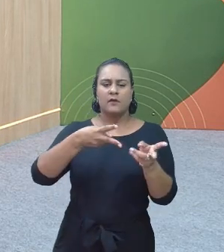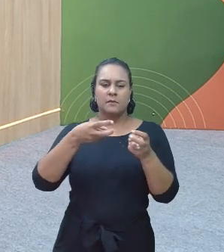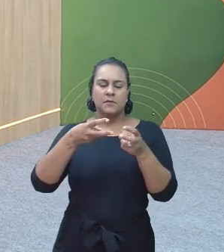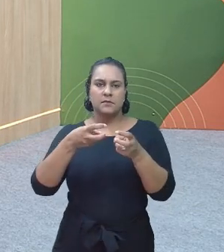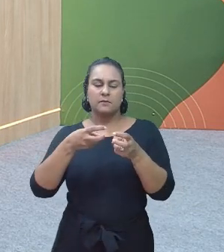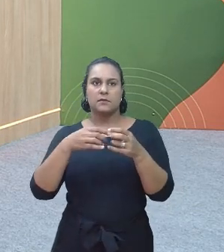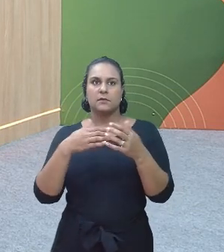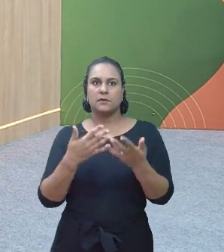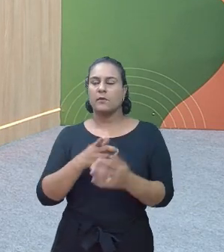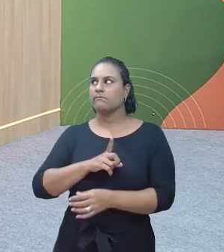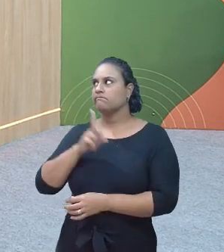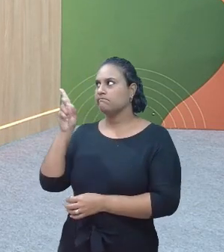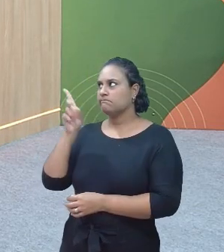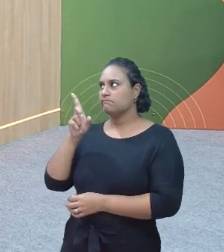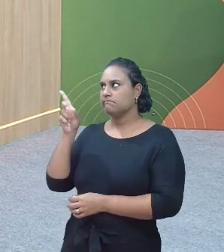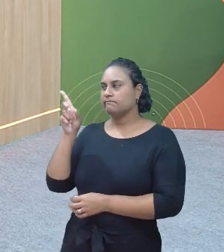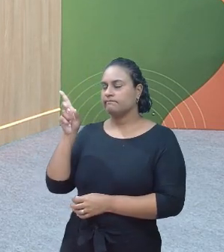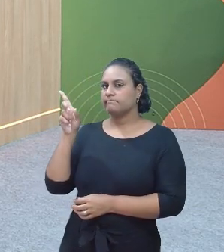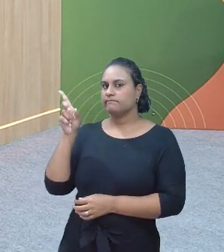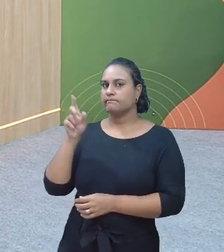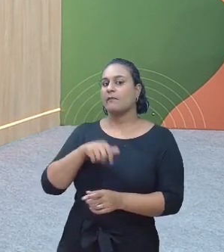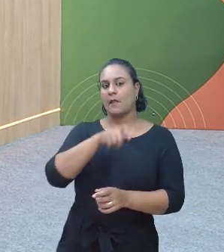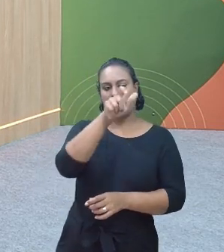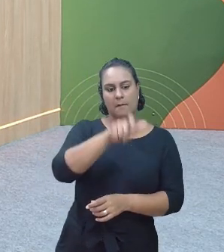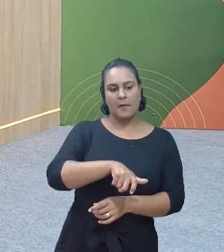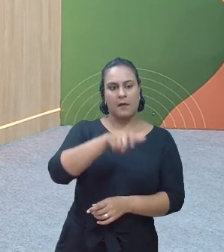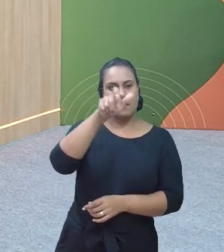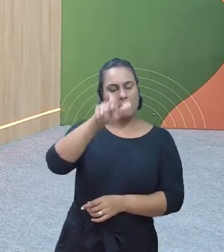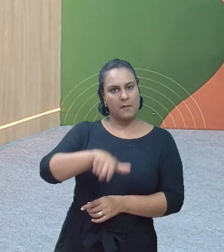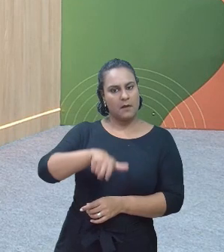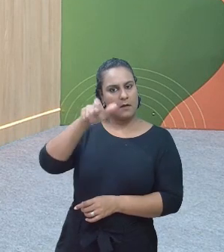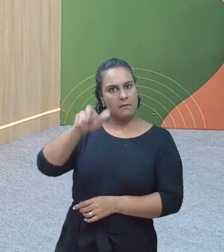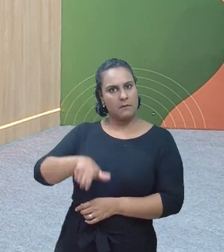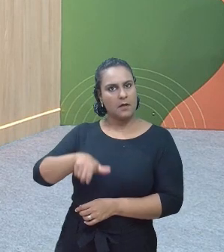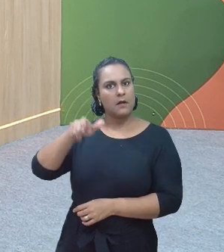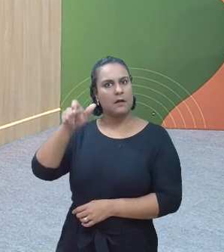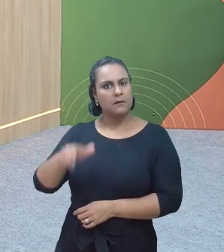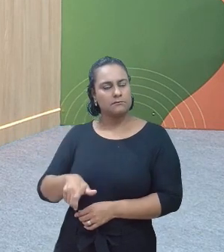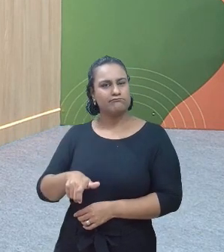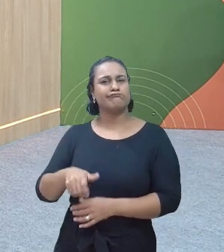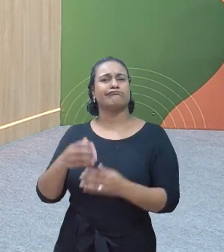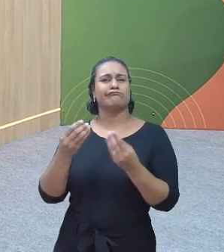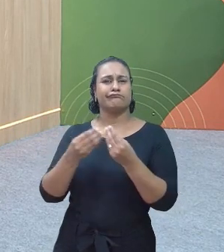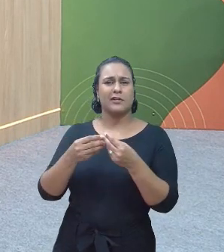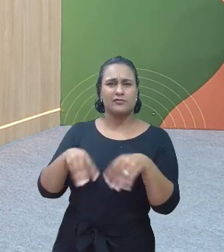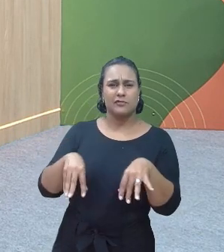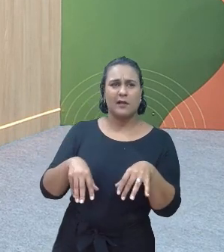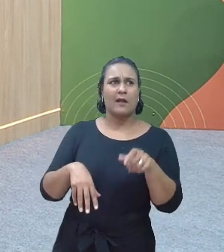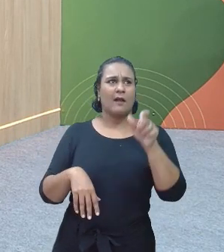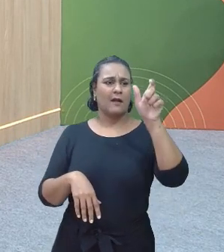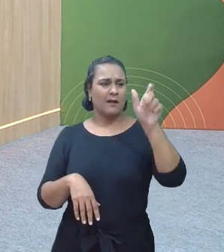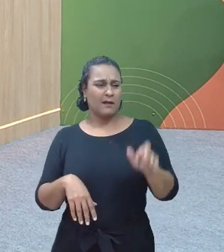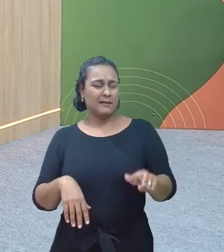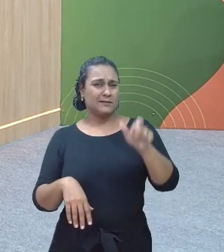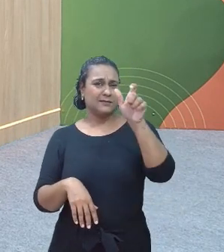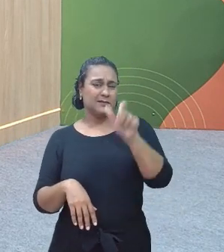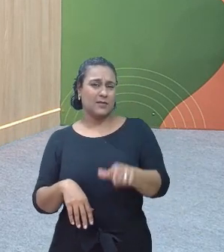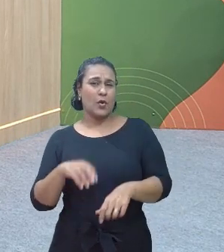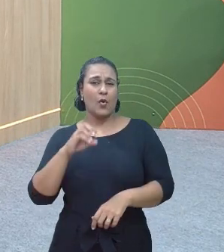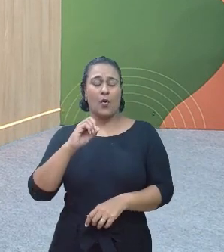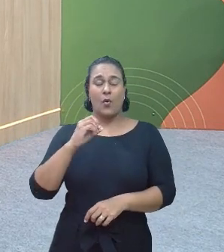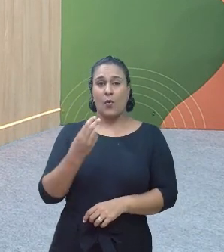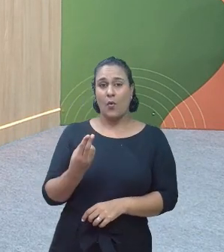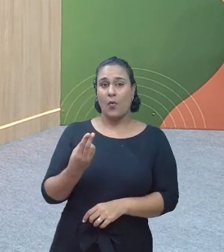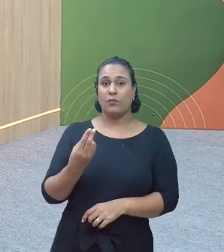esse gráfico com as colunas, né, de maneira vertical, talvez prejudicasse a altura dessa barra. Ou então,